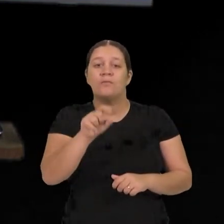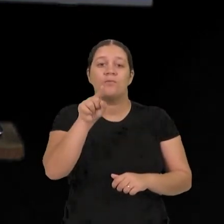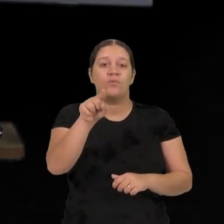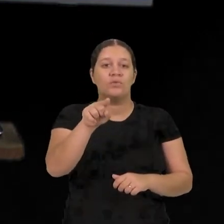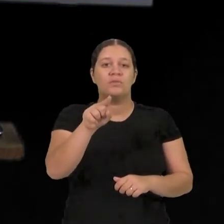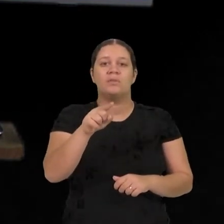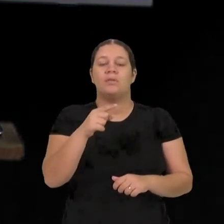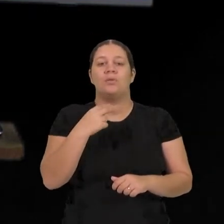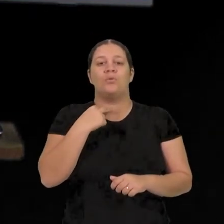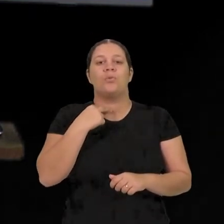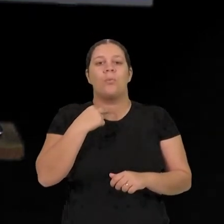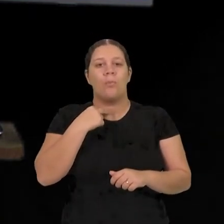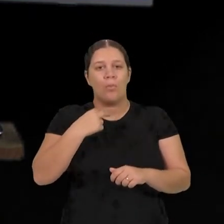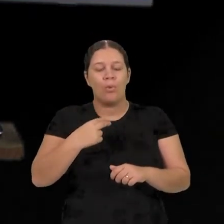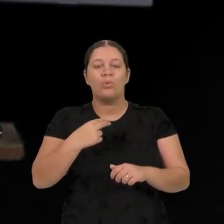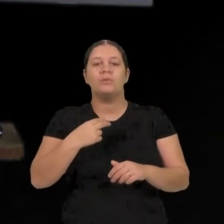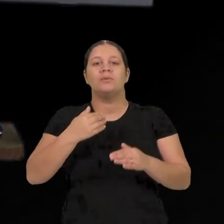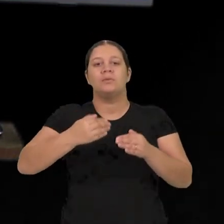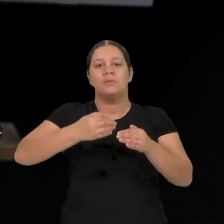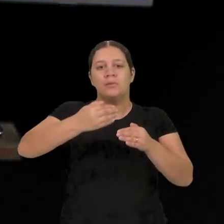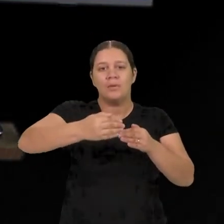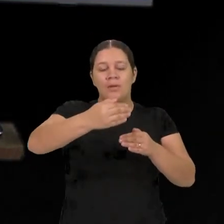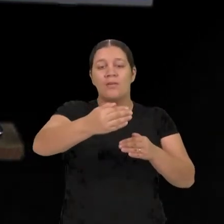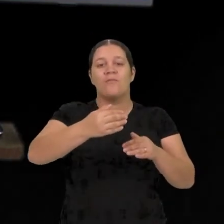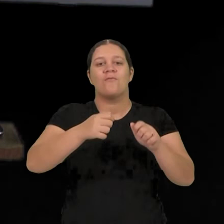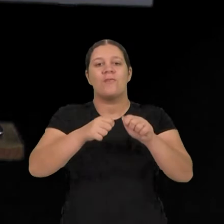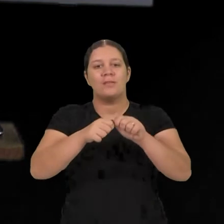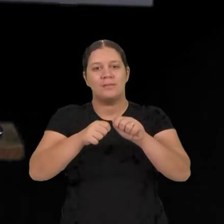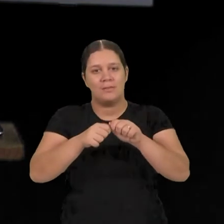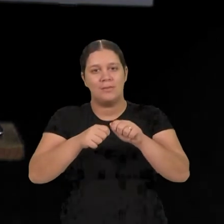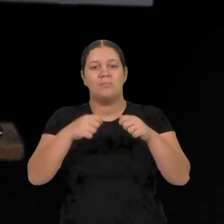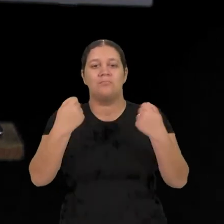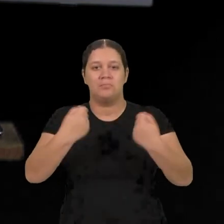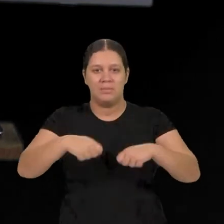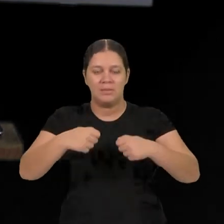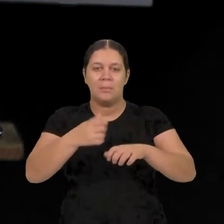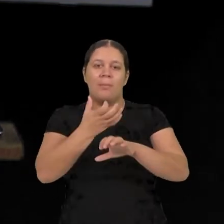se reproduzir. Você não consegue pegar esse material e